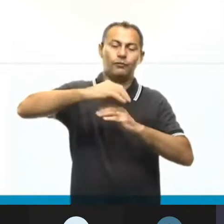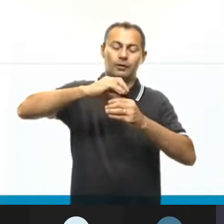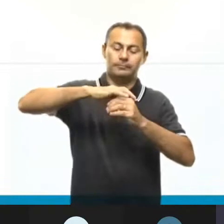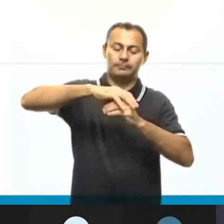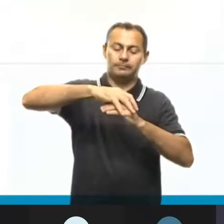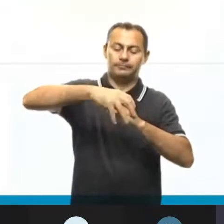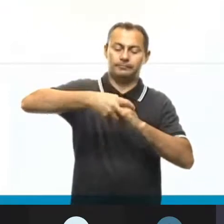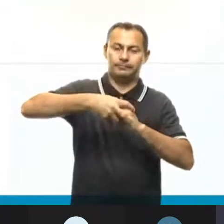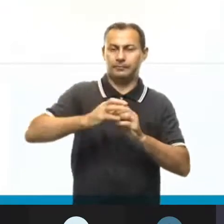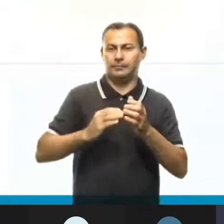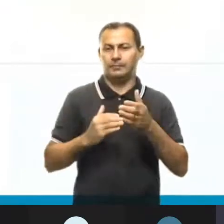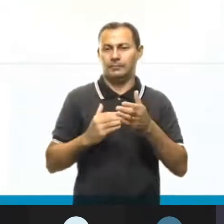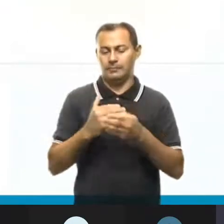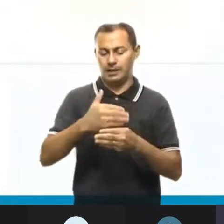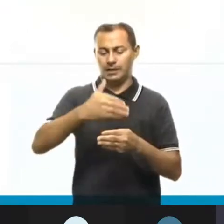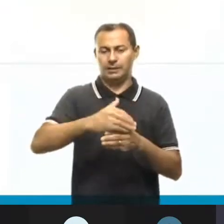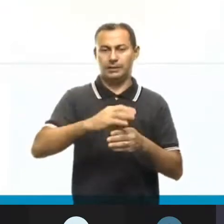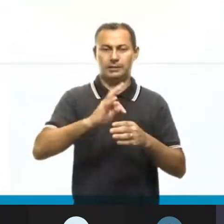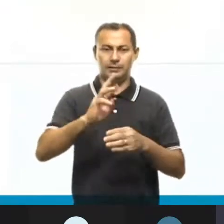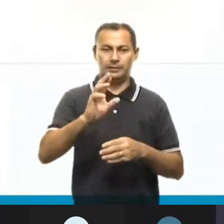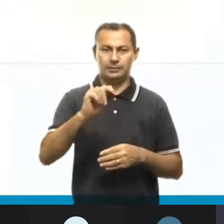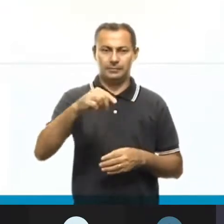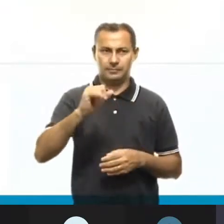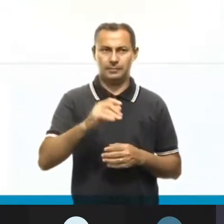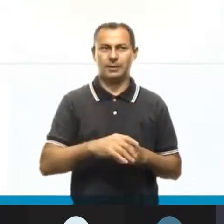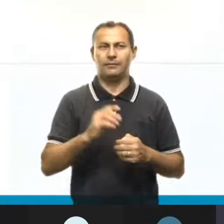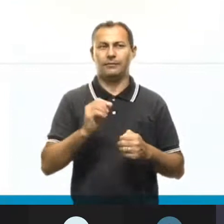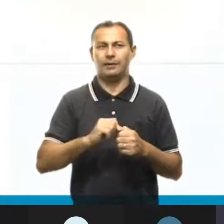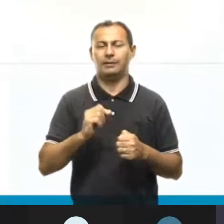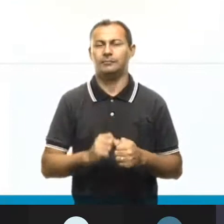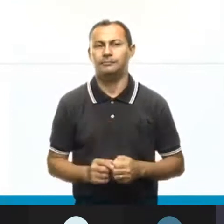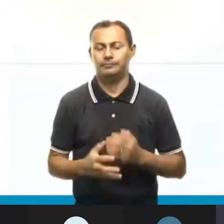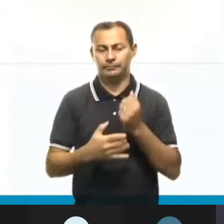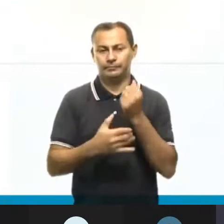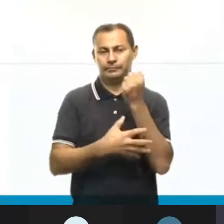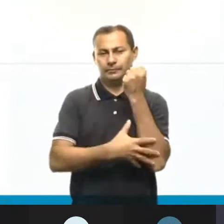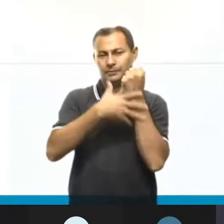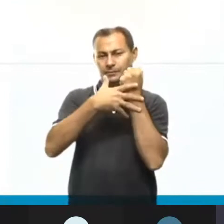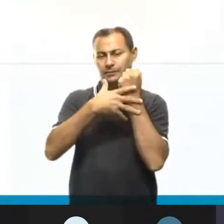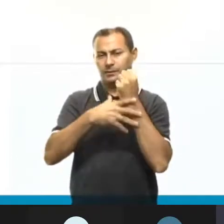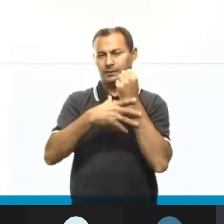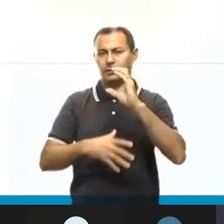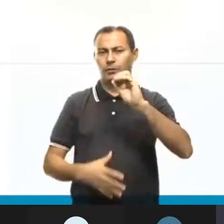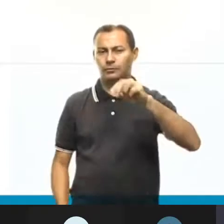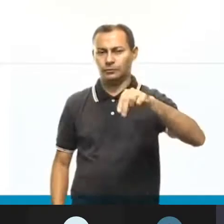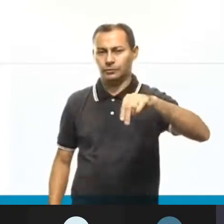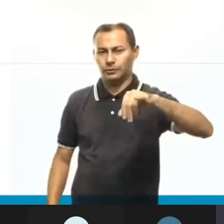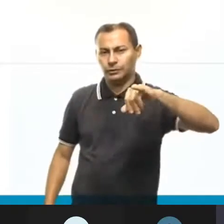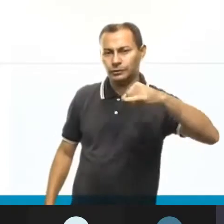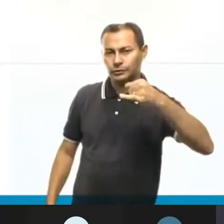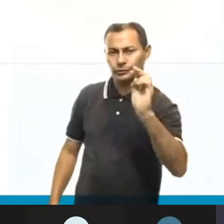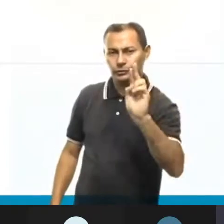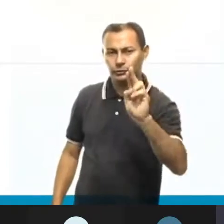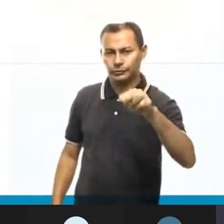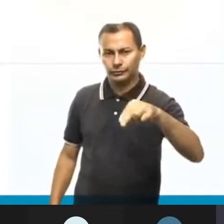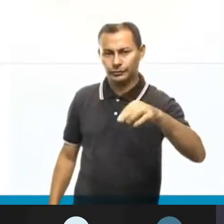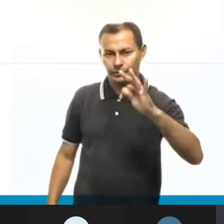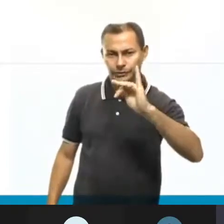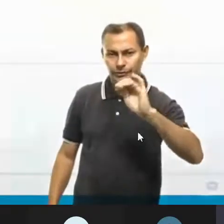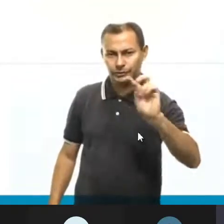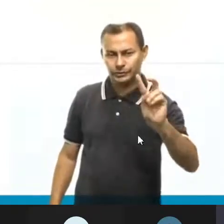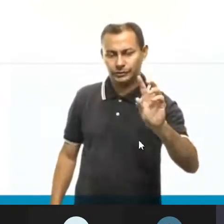aqui a parede da traqueia. E essa adventícia ela é formada por tecido conjuntivo, né, que